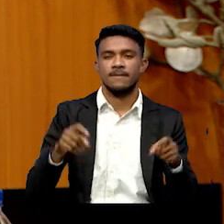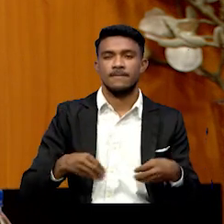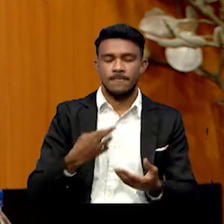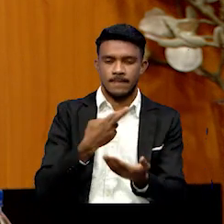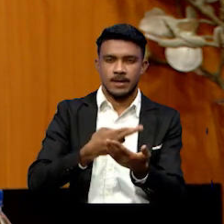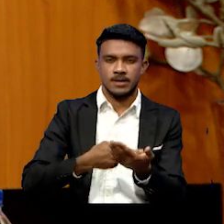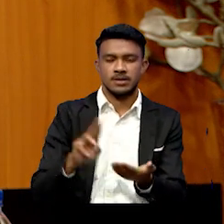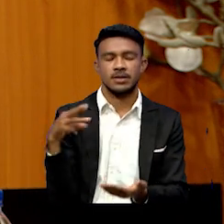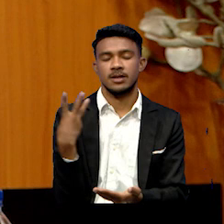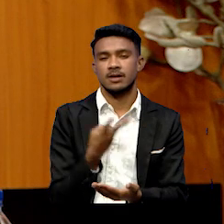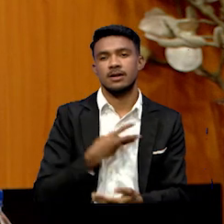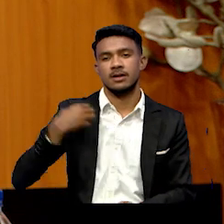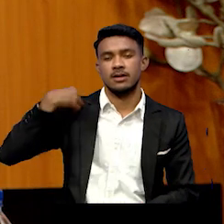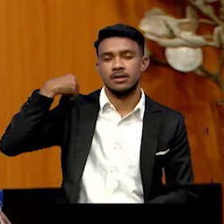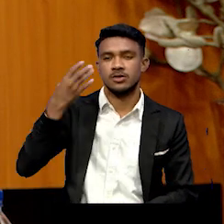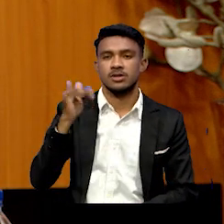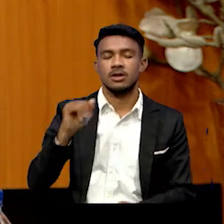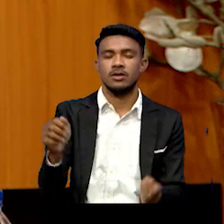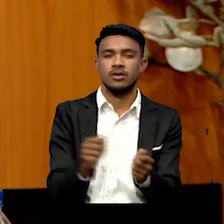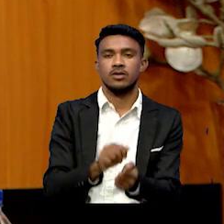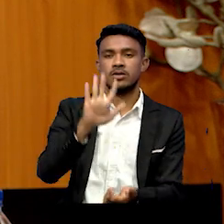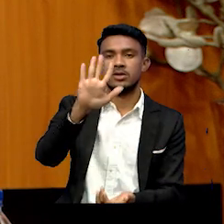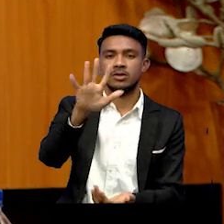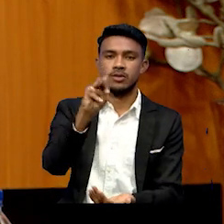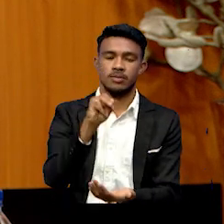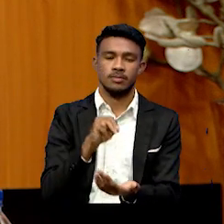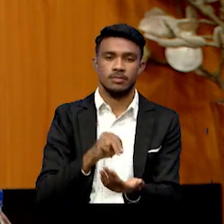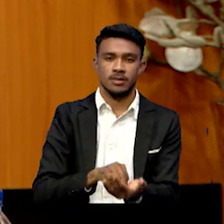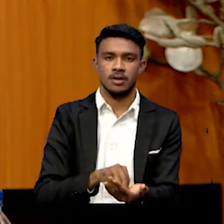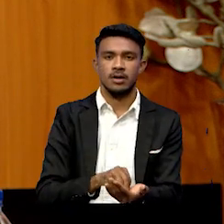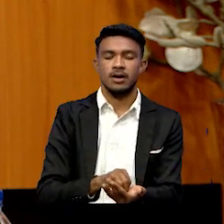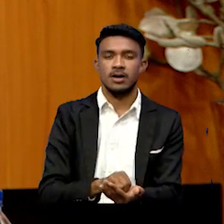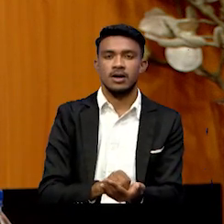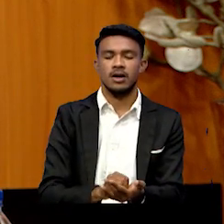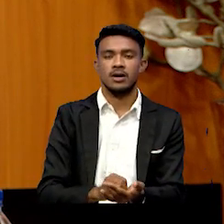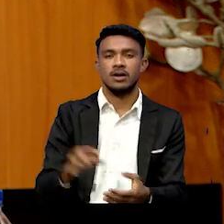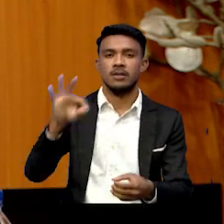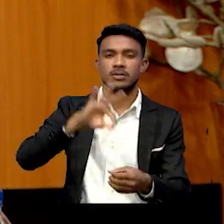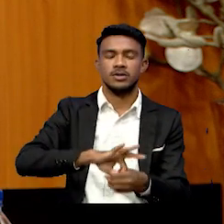registra ter na candidatura os 5.000 apoiantes, pelo menos,